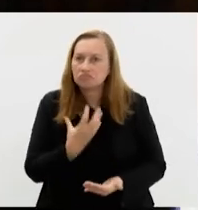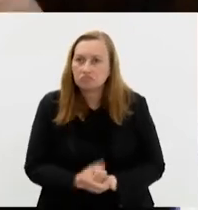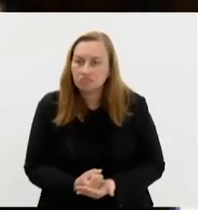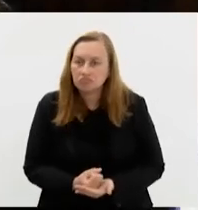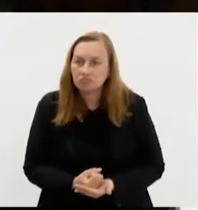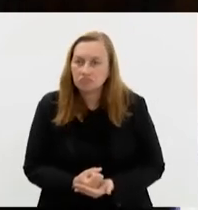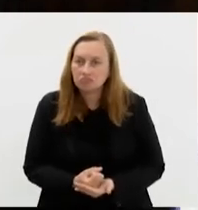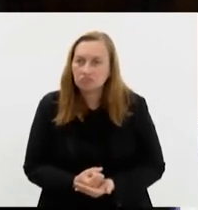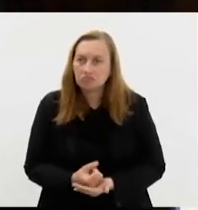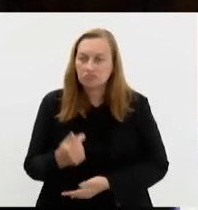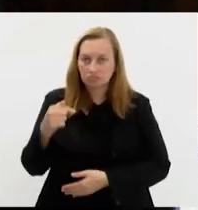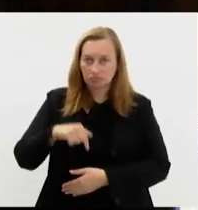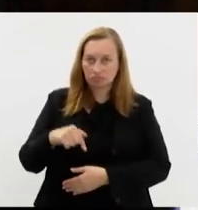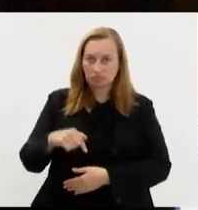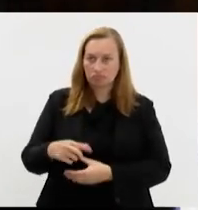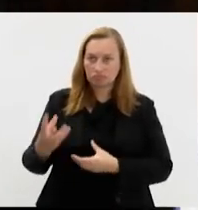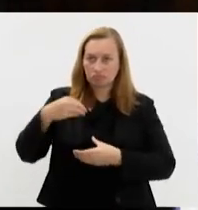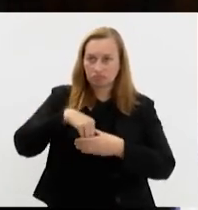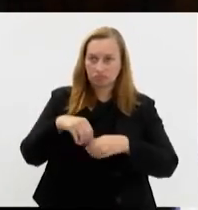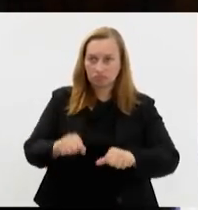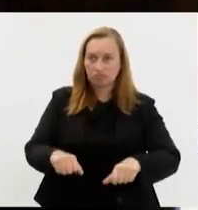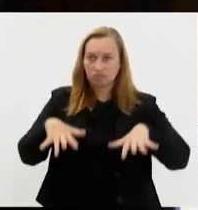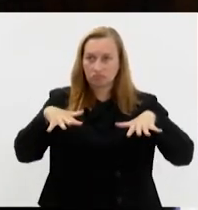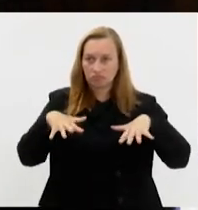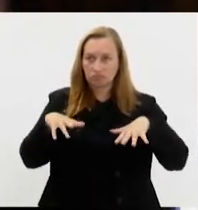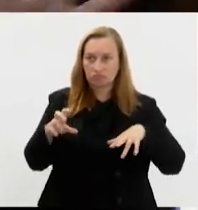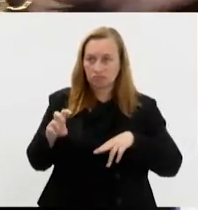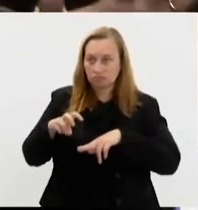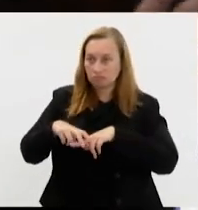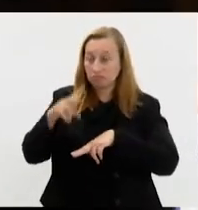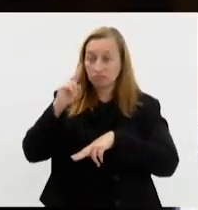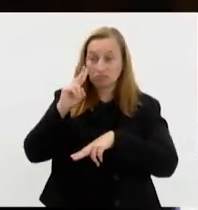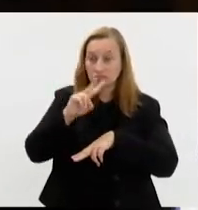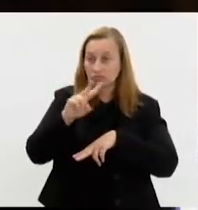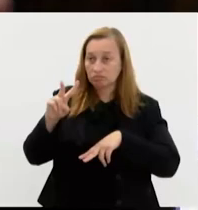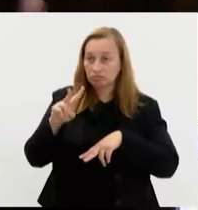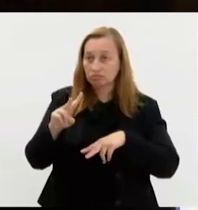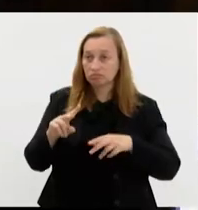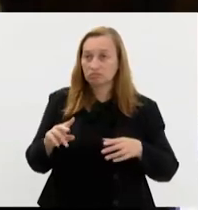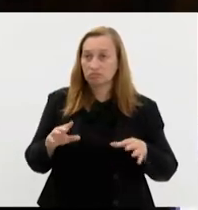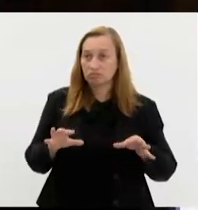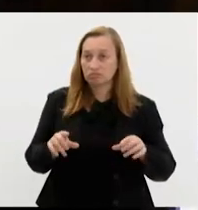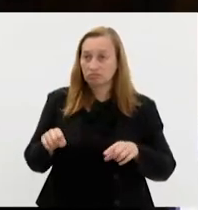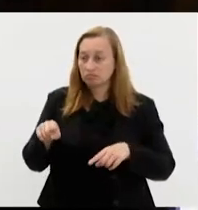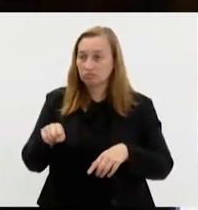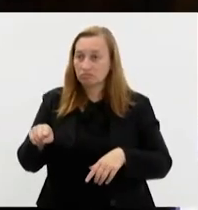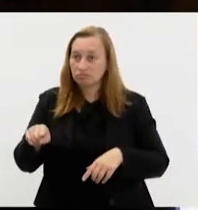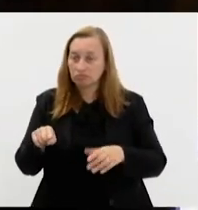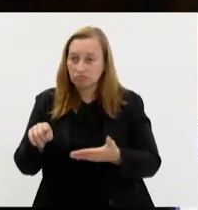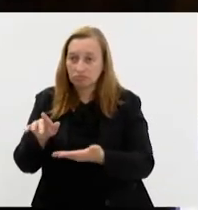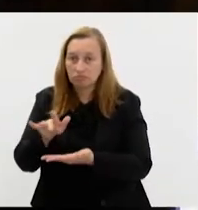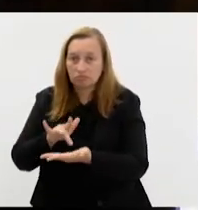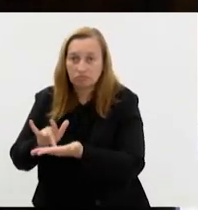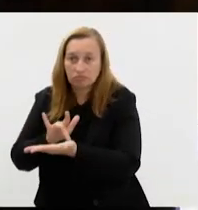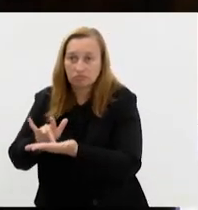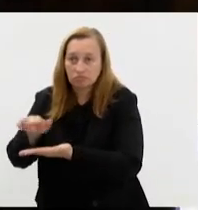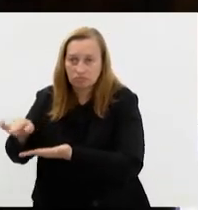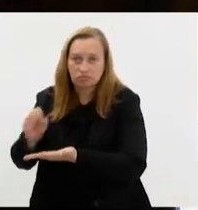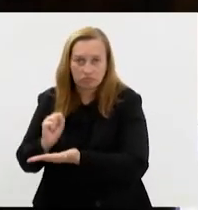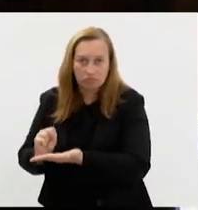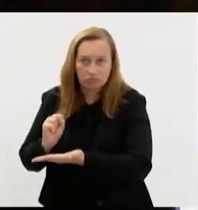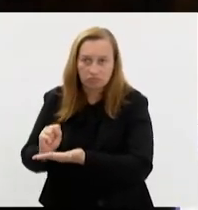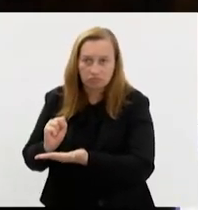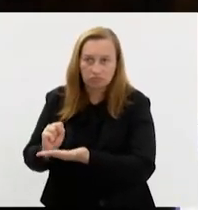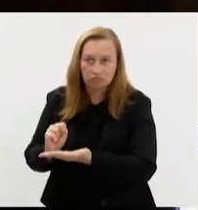e se for aqui dentro no plenário nessa mesinha eu tô adorando ver esse painel aqui se fosse mexendo no painel pode em que medida